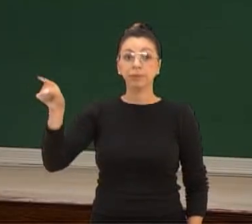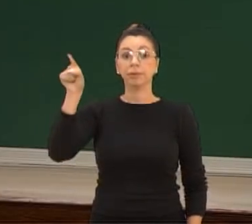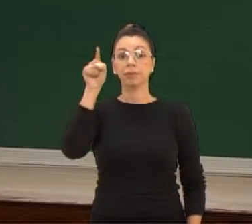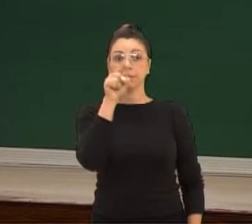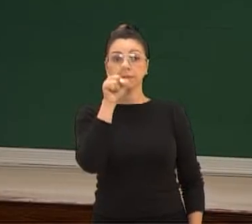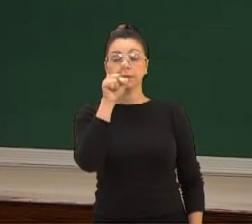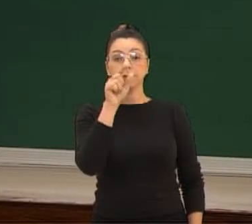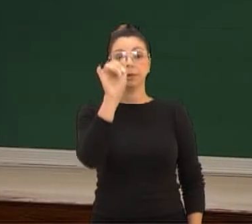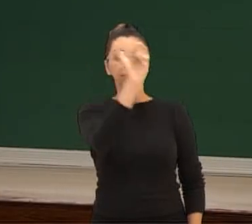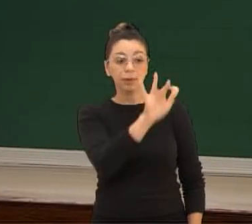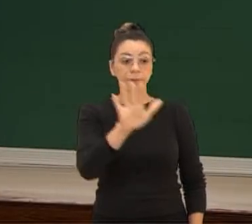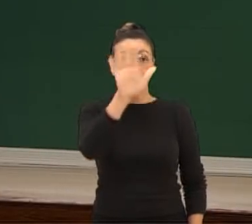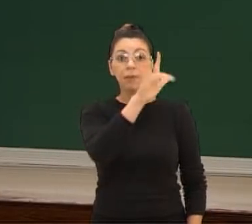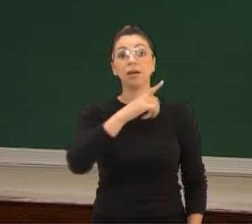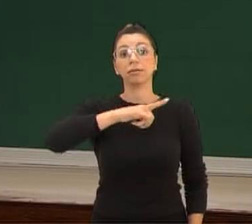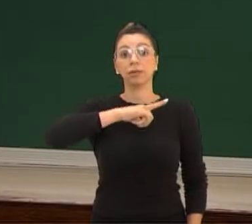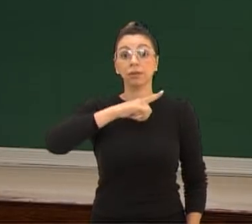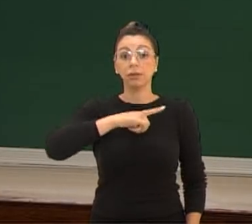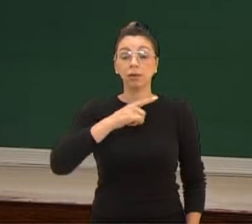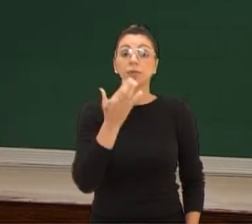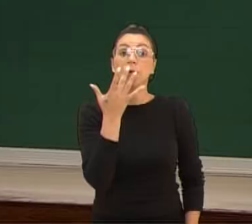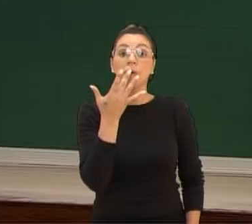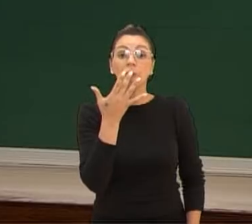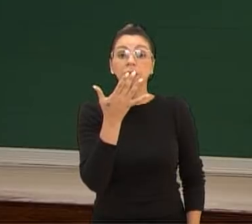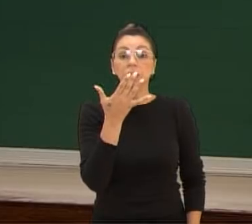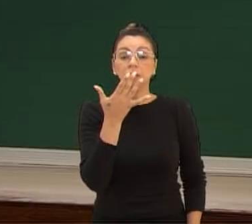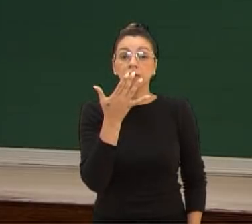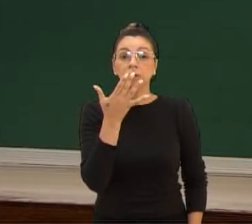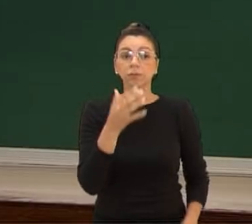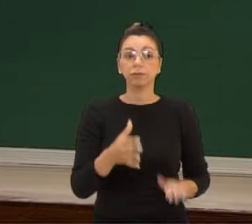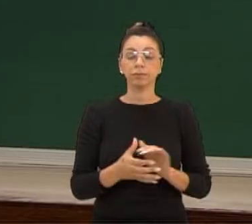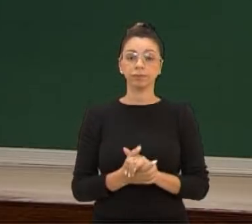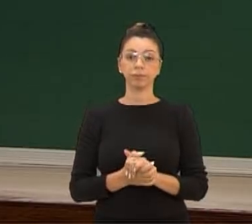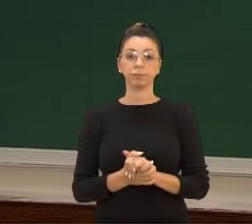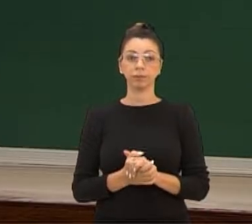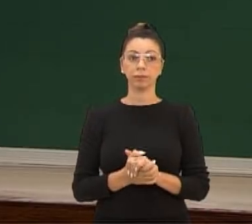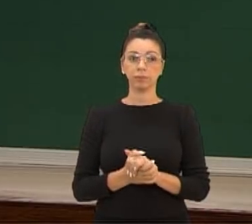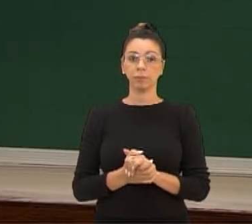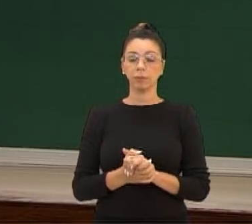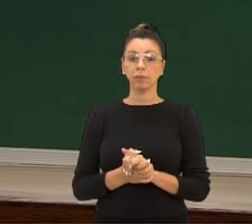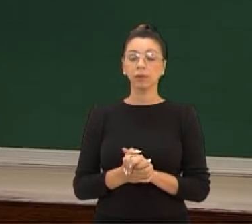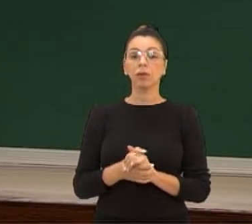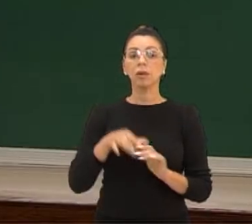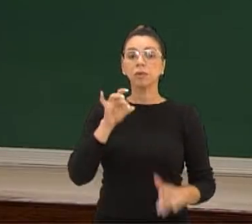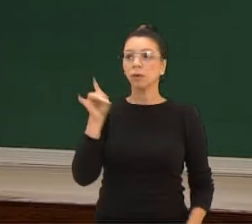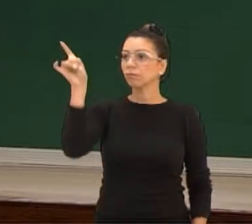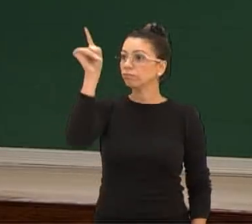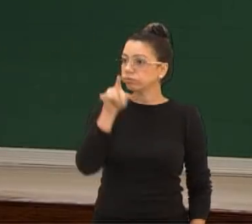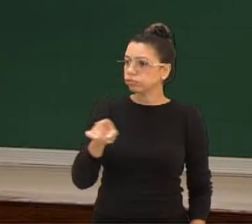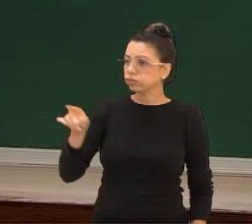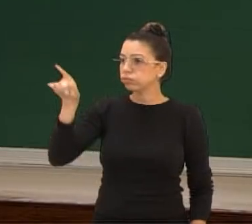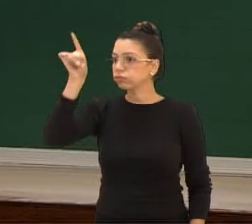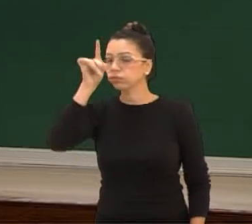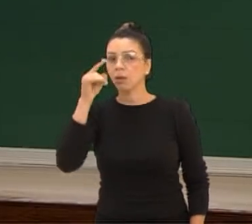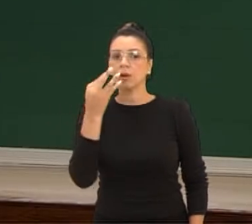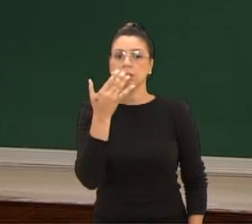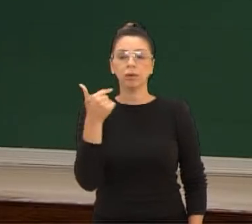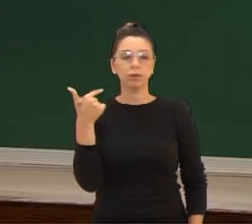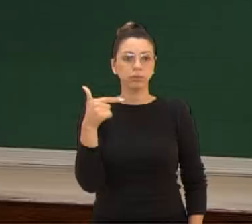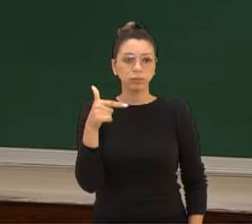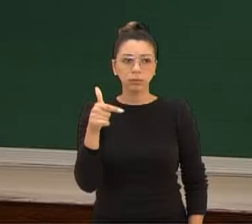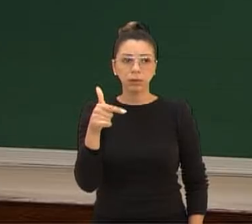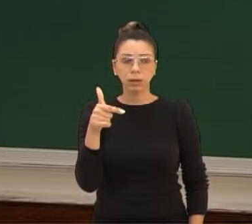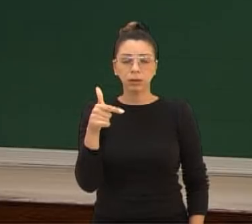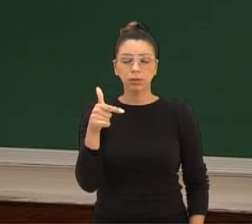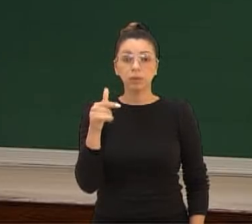está preenchida, tá? Circunferência seria se ela não tivesse esse preenchimento. Se nós tivéssemos